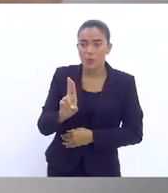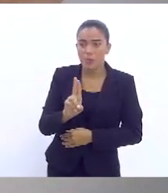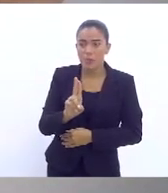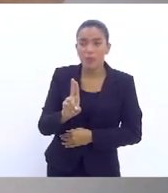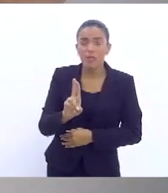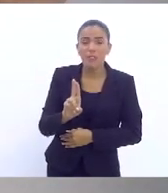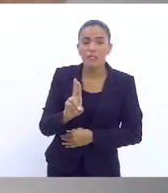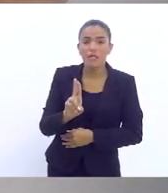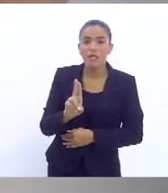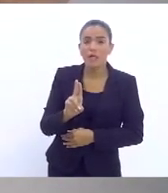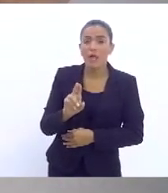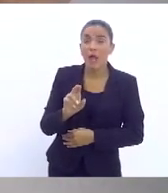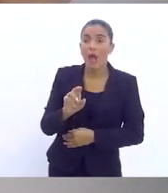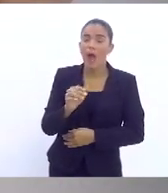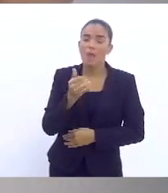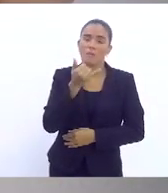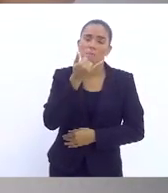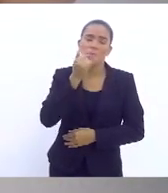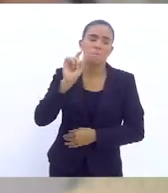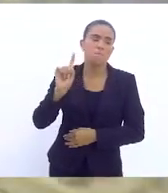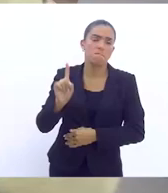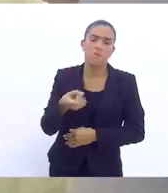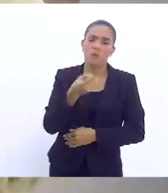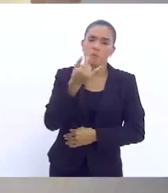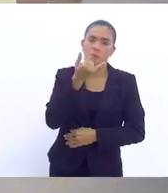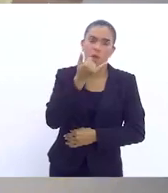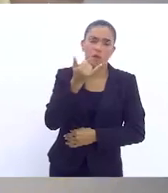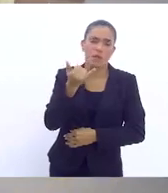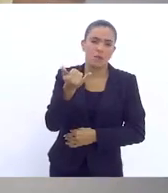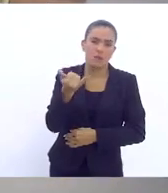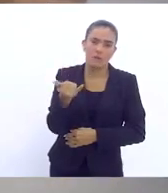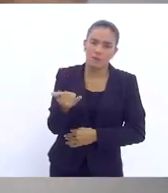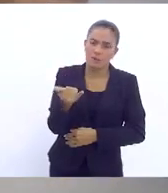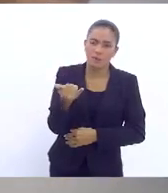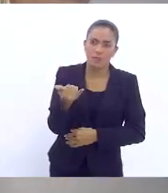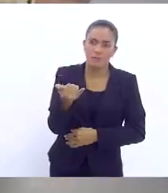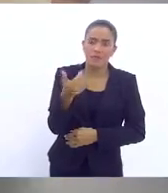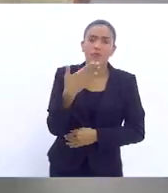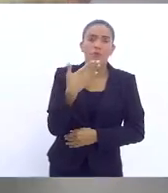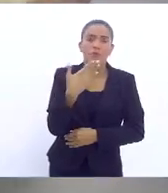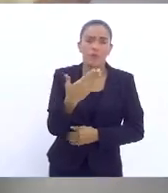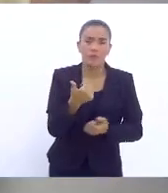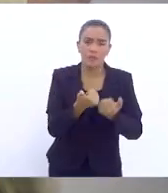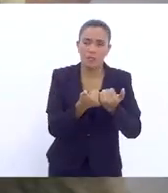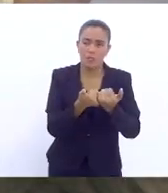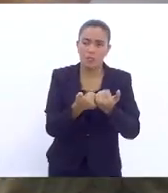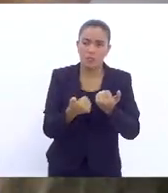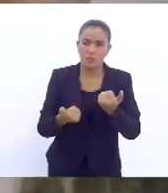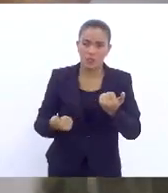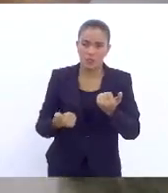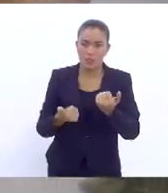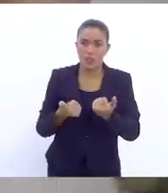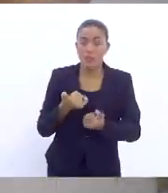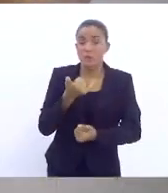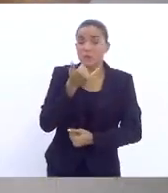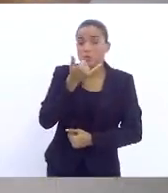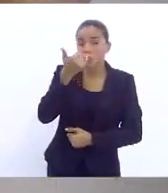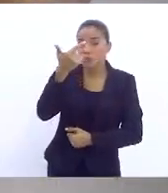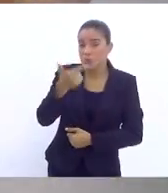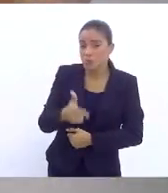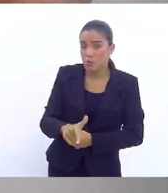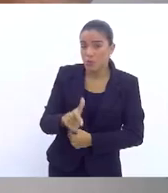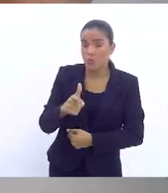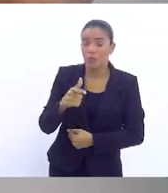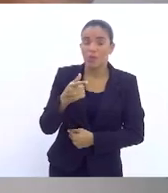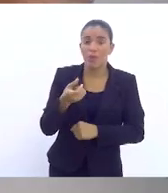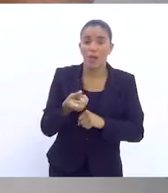como mil perdões pedir assessoria para fazer pedir desculpas mais uma vez ao